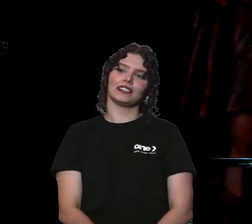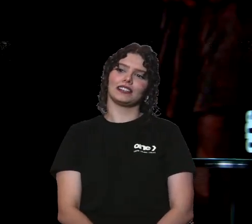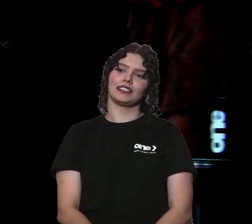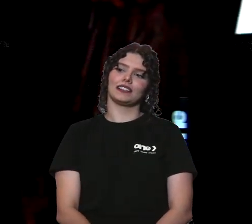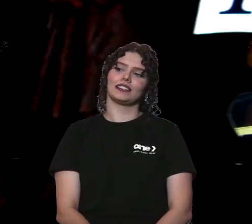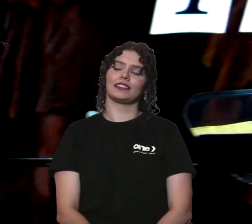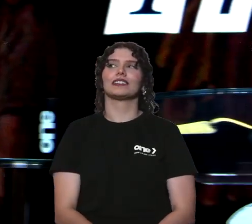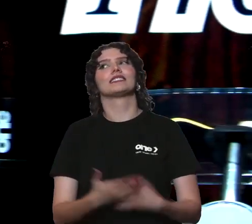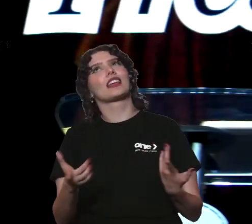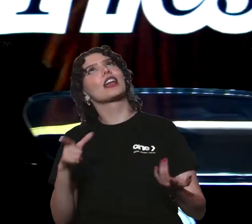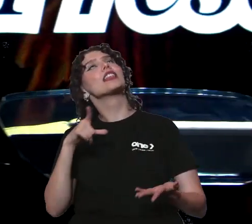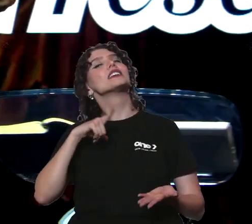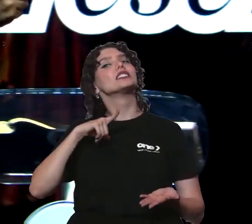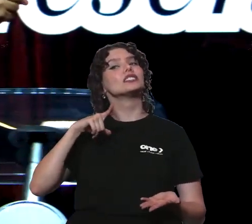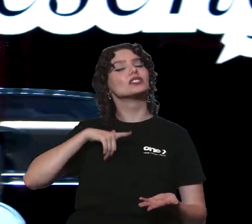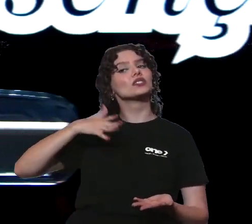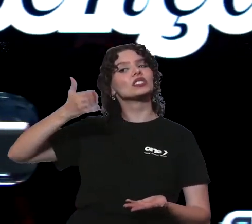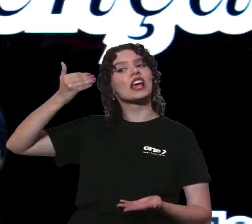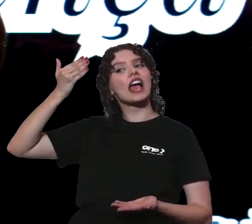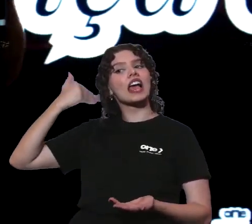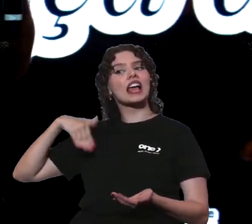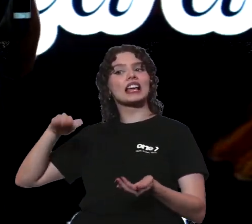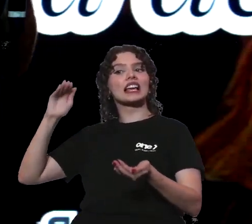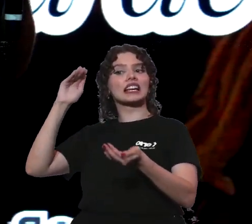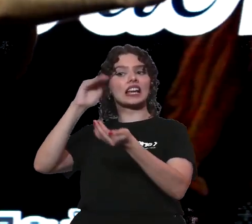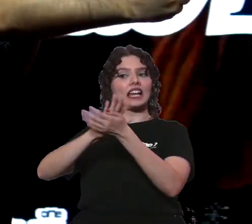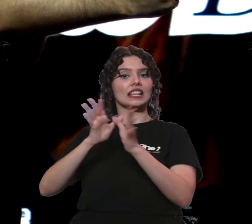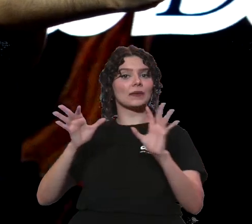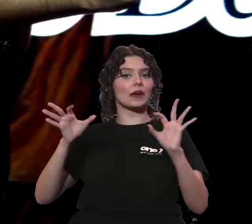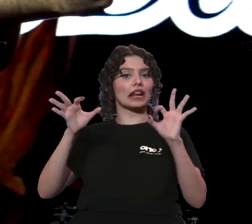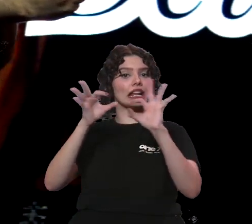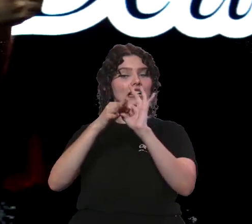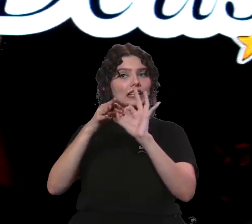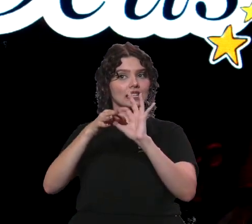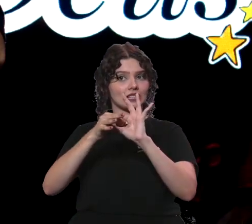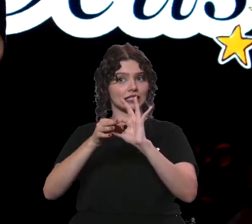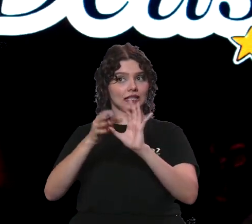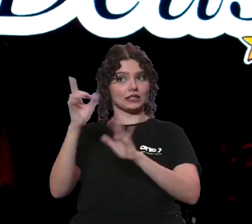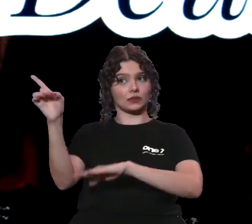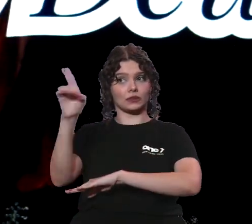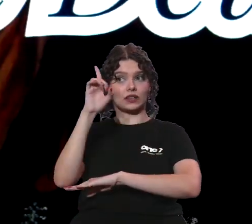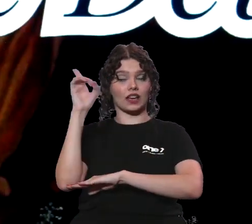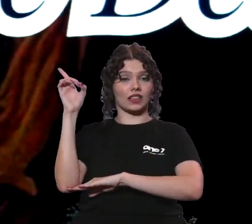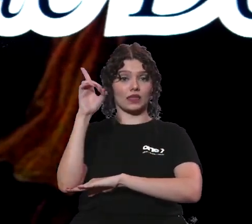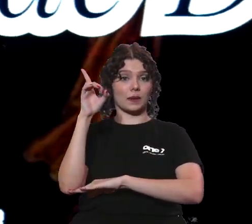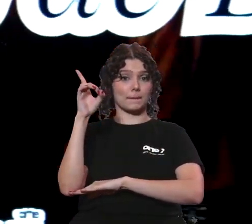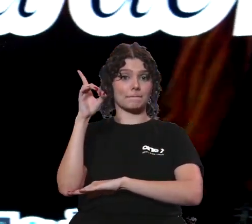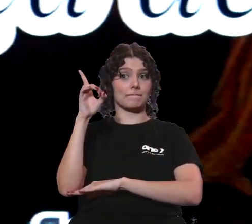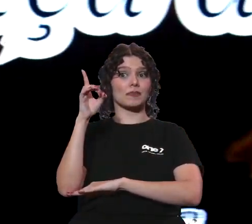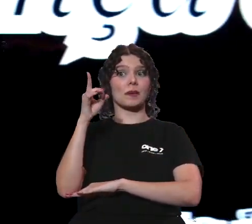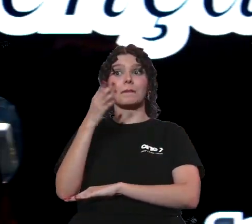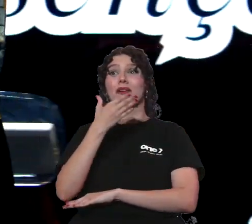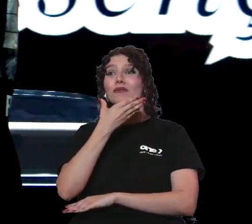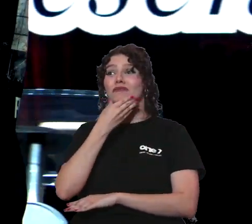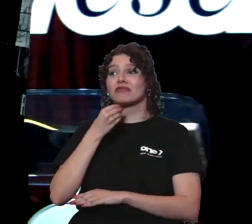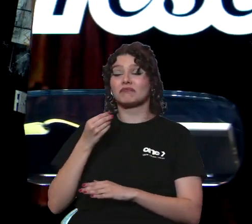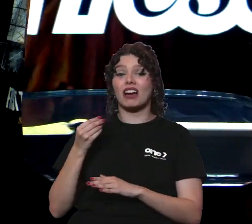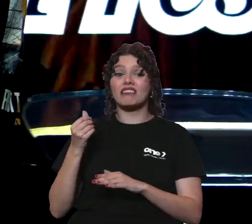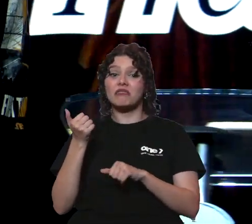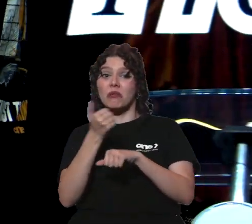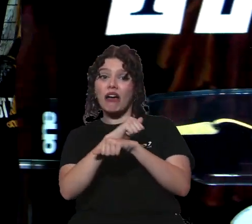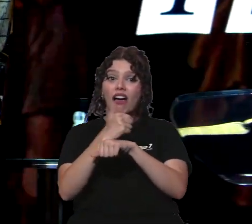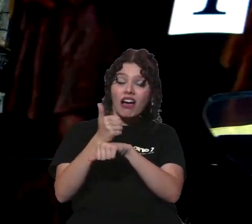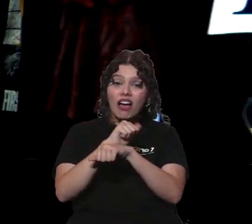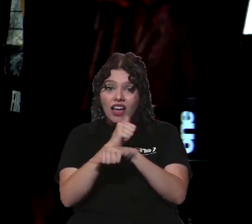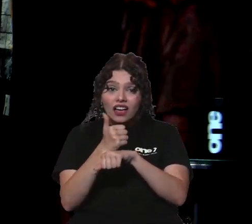Ela tinha casado por uma aliança política, ela foi manipulada pelo próprio pai,